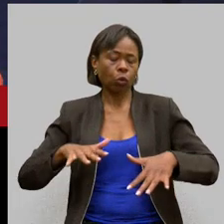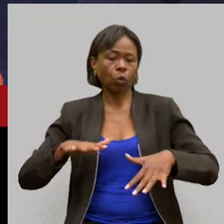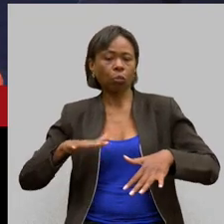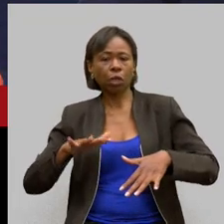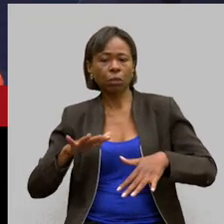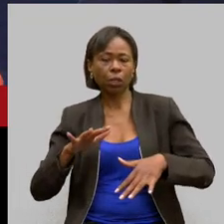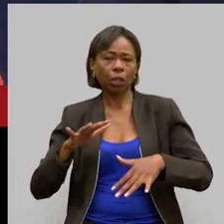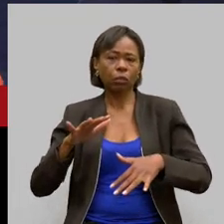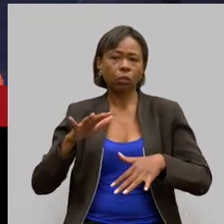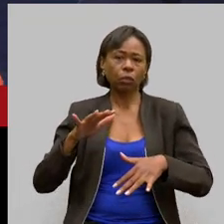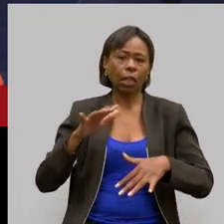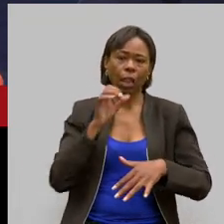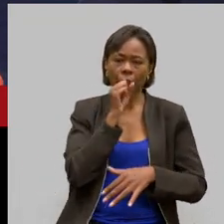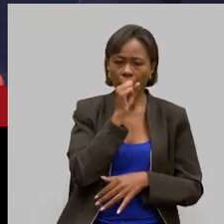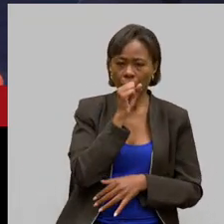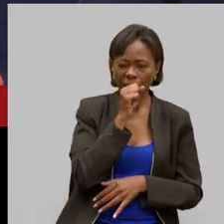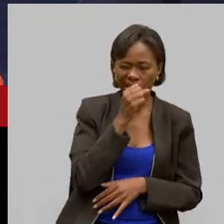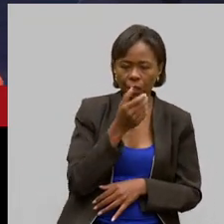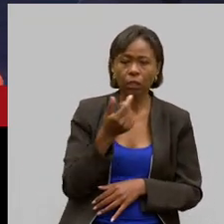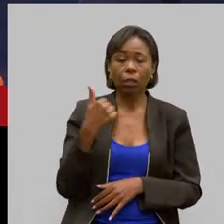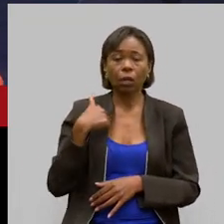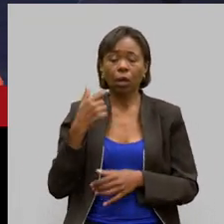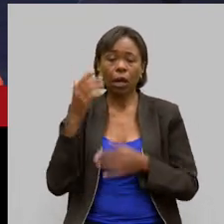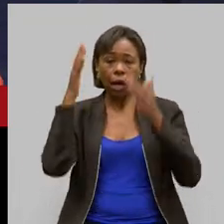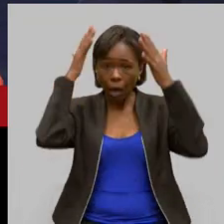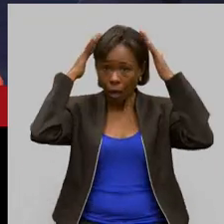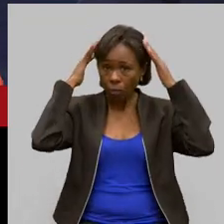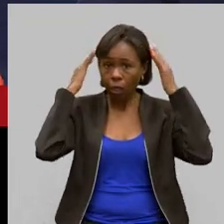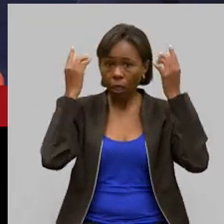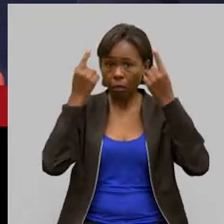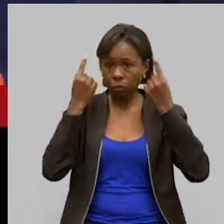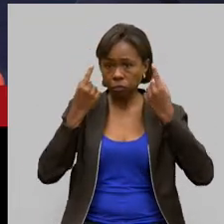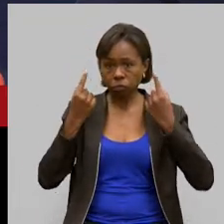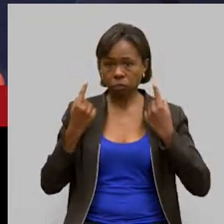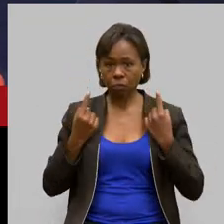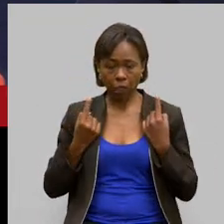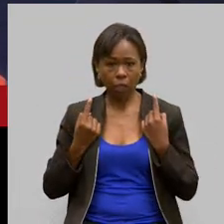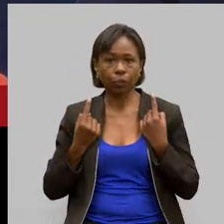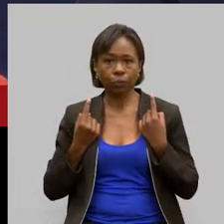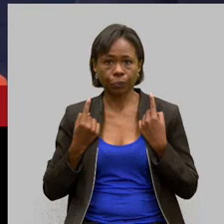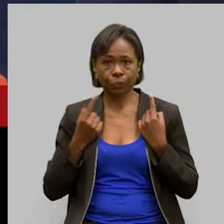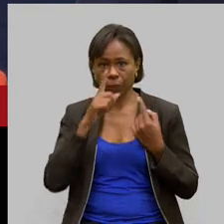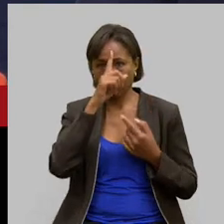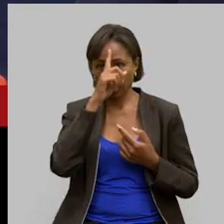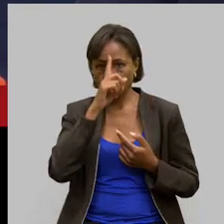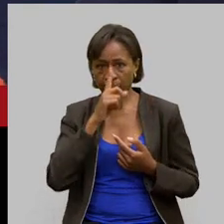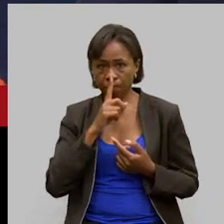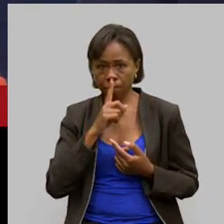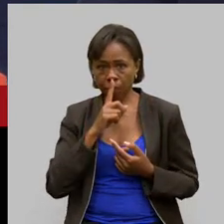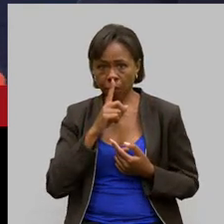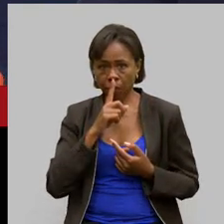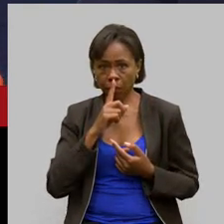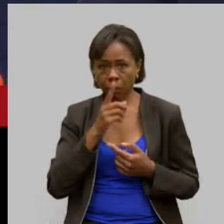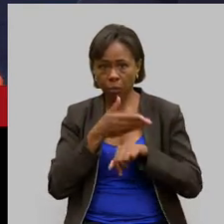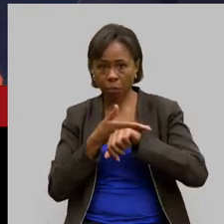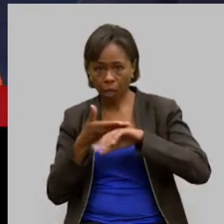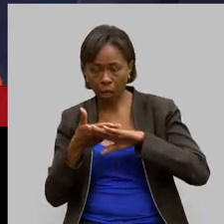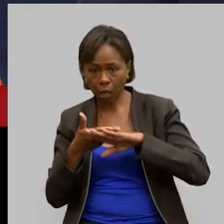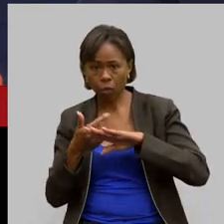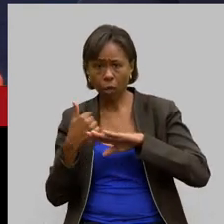meus cabelos são cacheados grisalhos até a altura dos ombros e eu estou sentada numa longa mesa à frente da